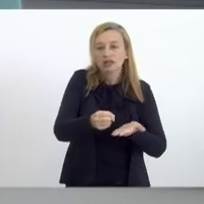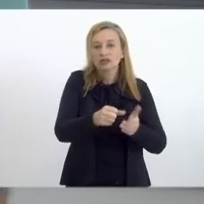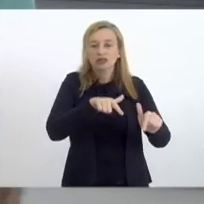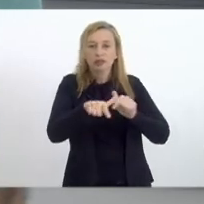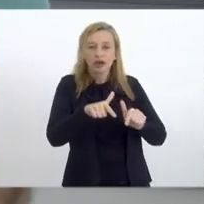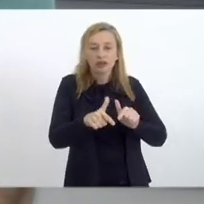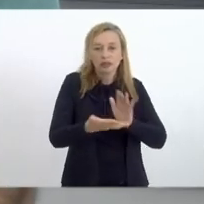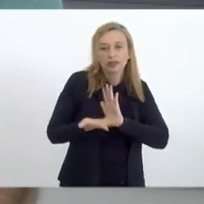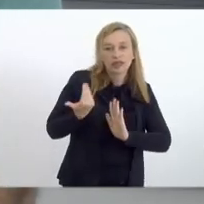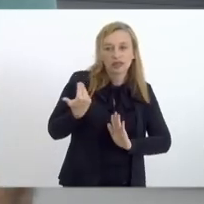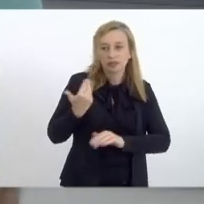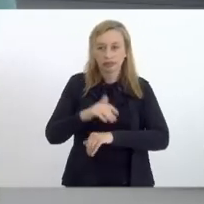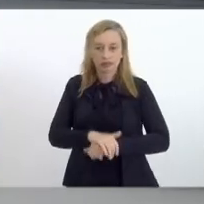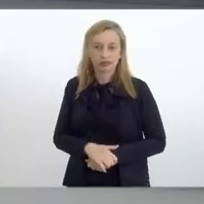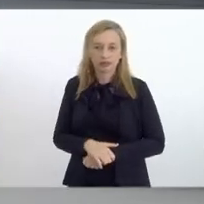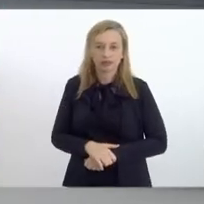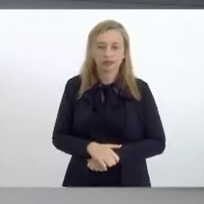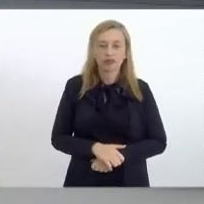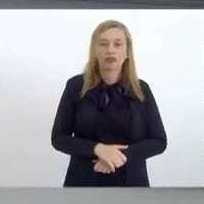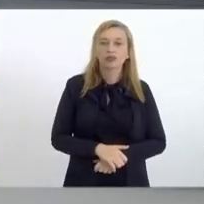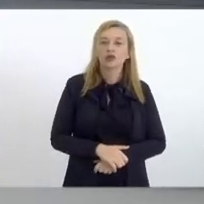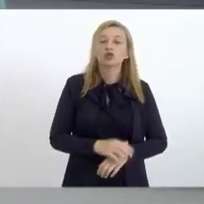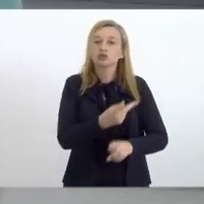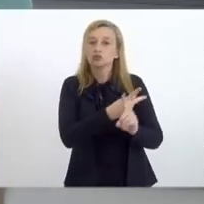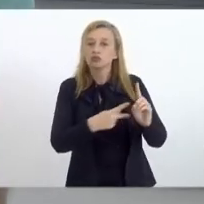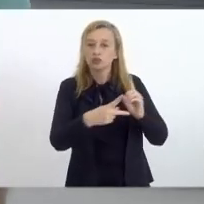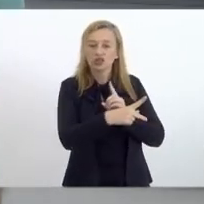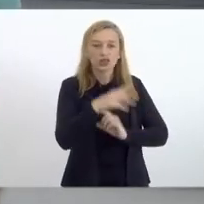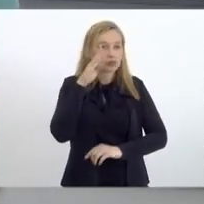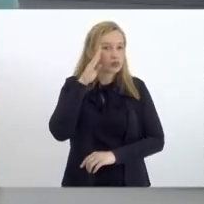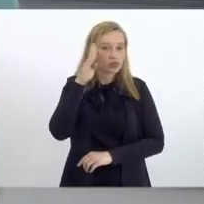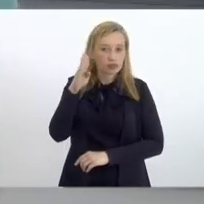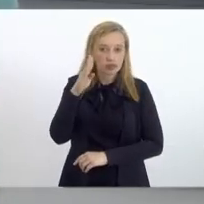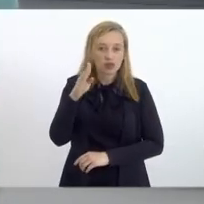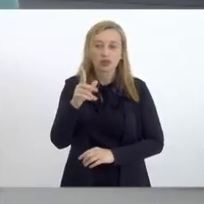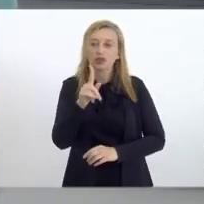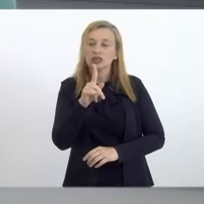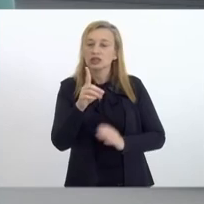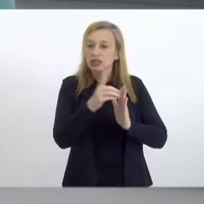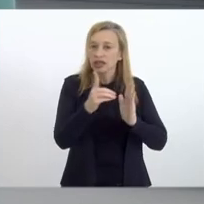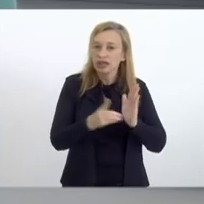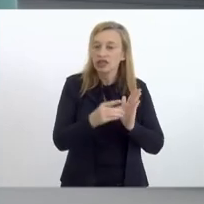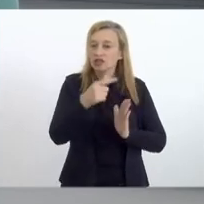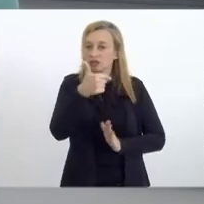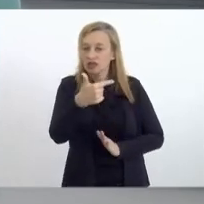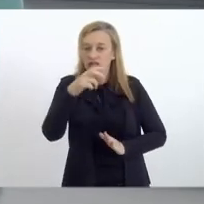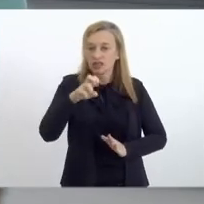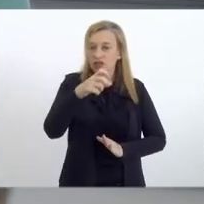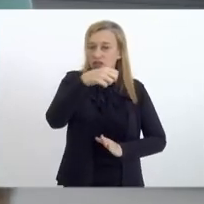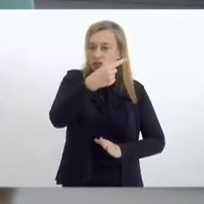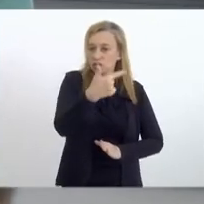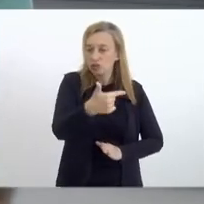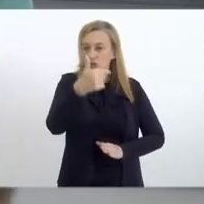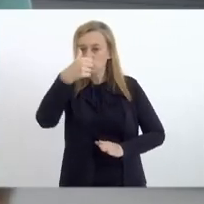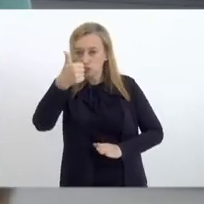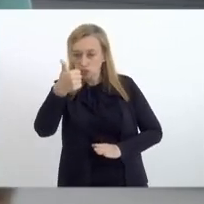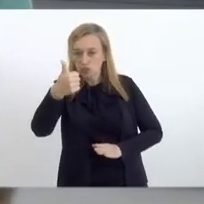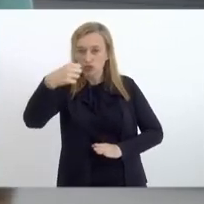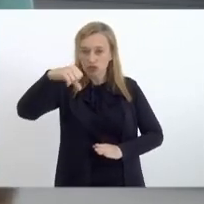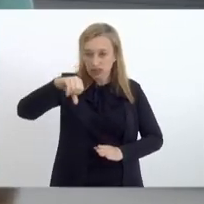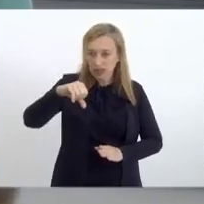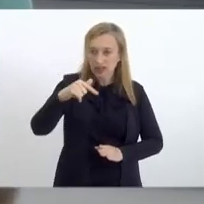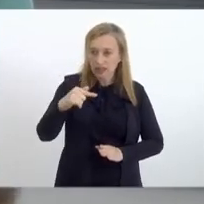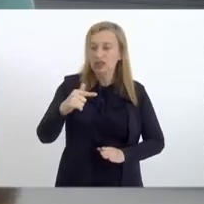anterior. No caso específico do Rio Previdência, o Decreto 25.217, de 99, em seu artigo